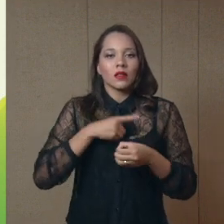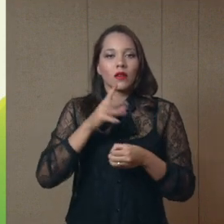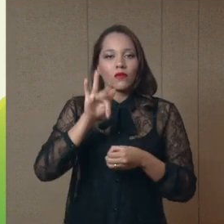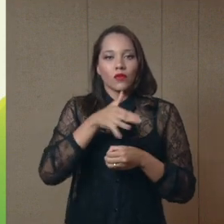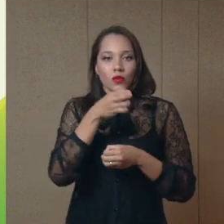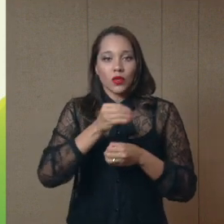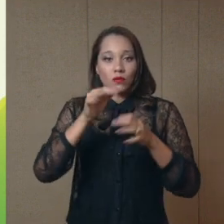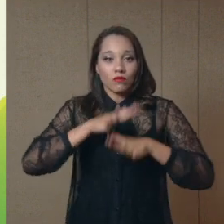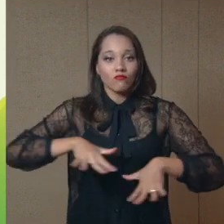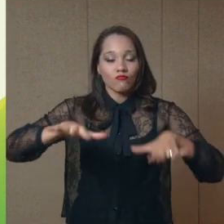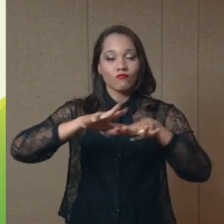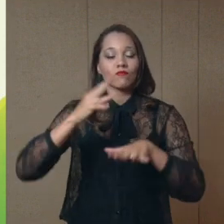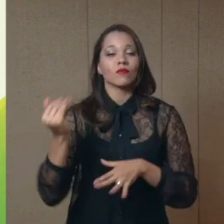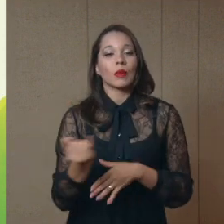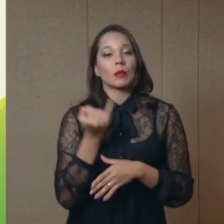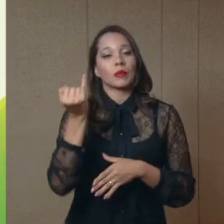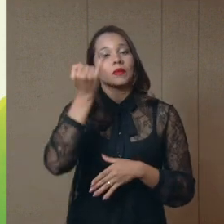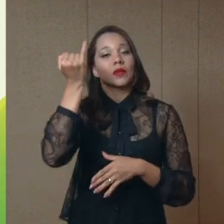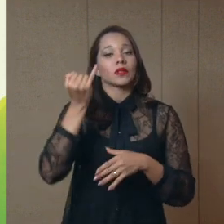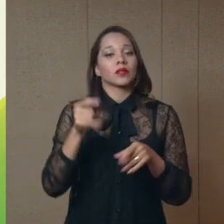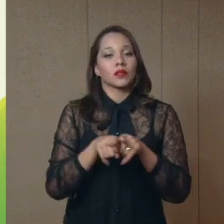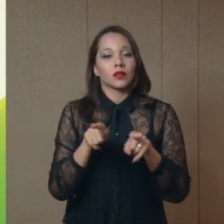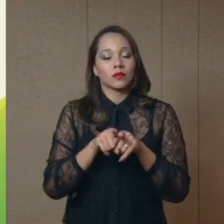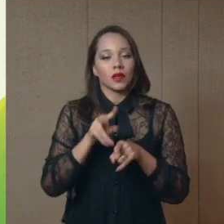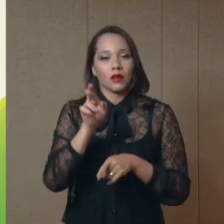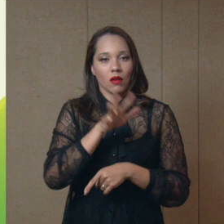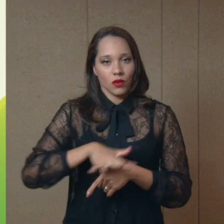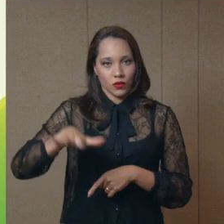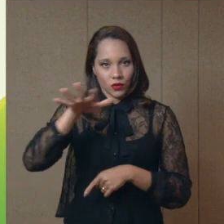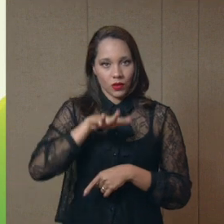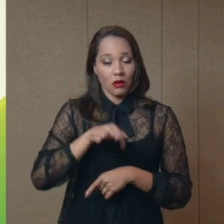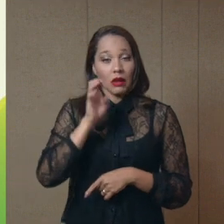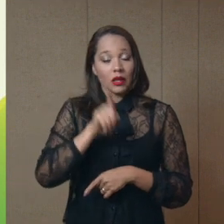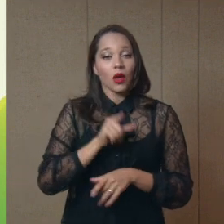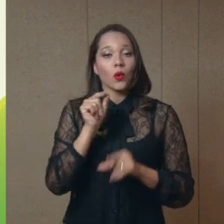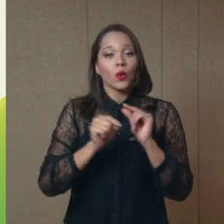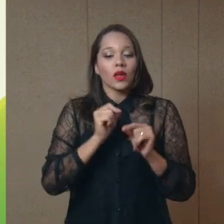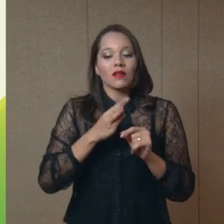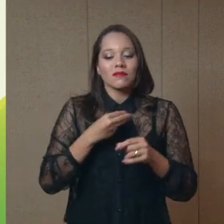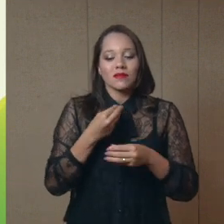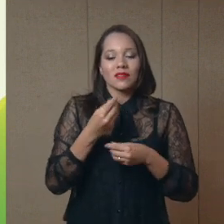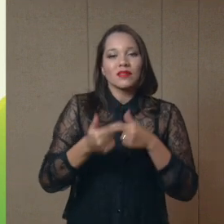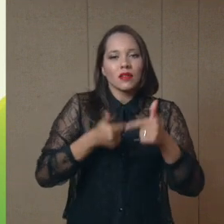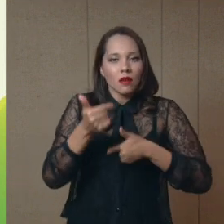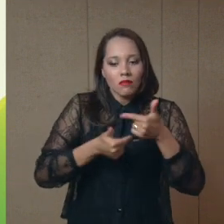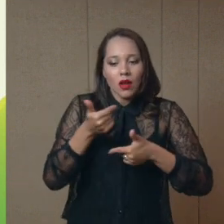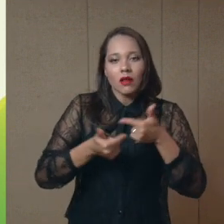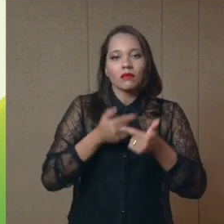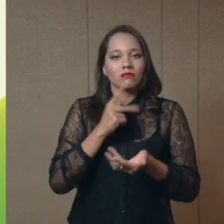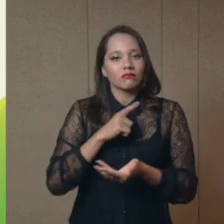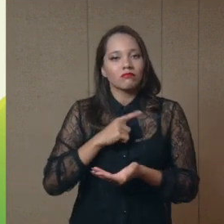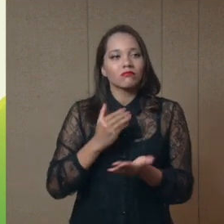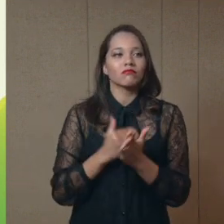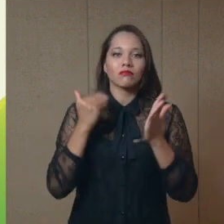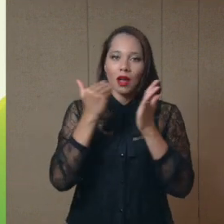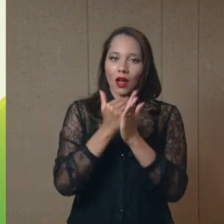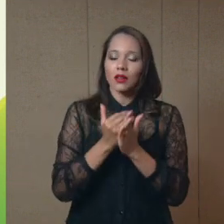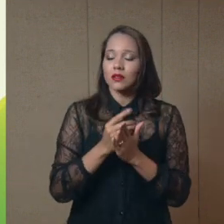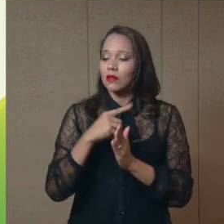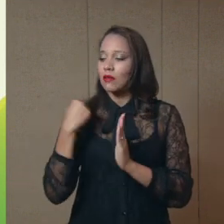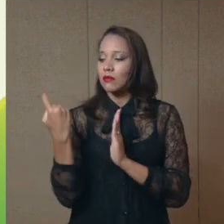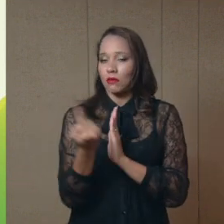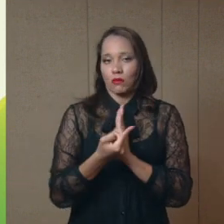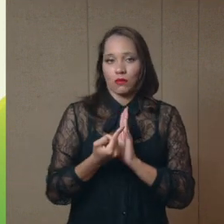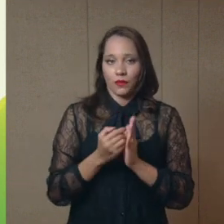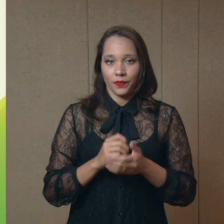territorial importante é na na sua região de que é de ofertar serviços a propor o seu